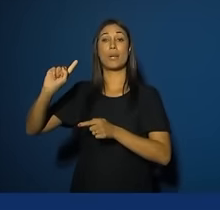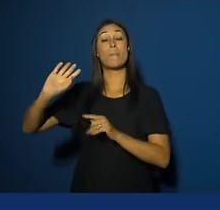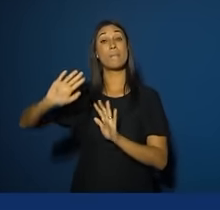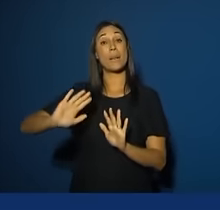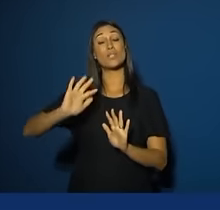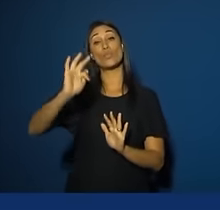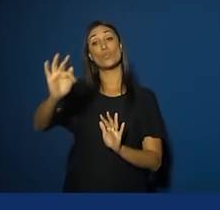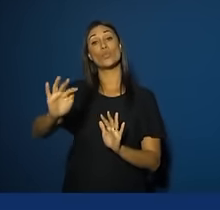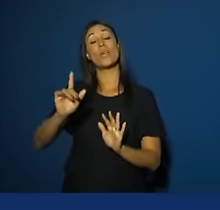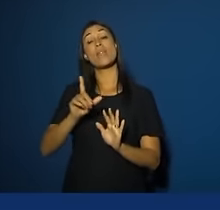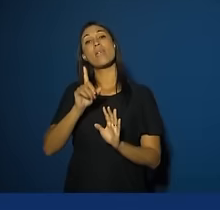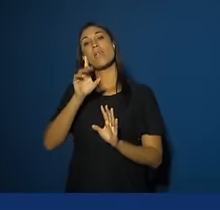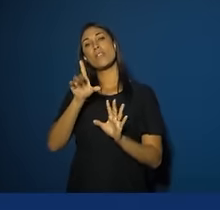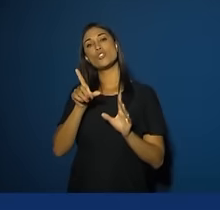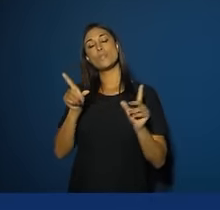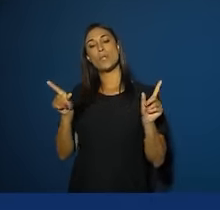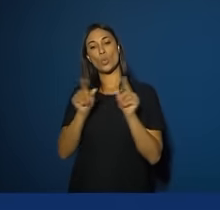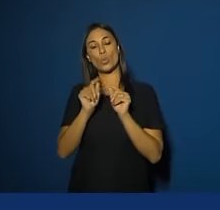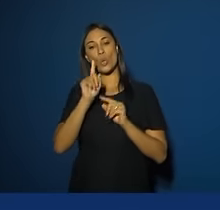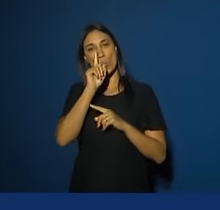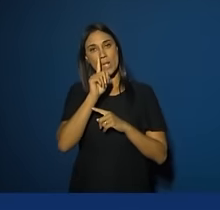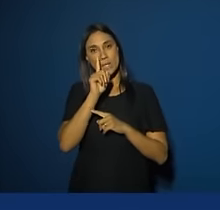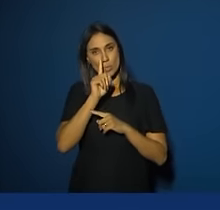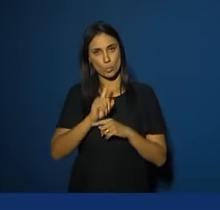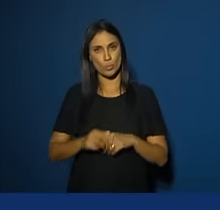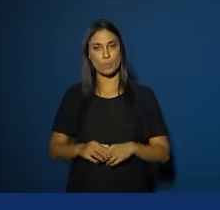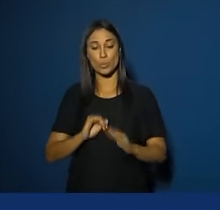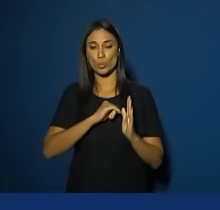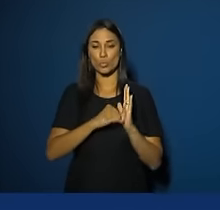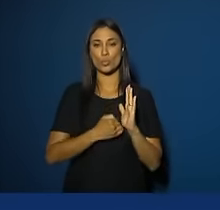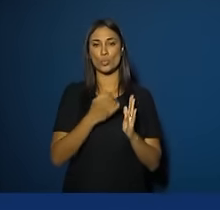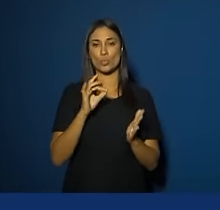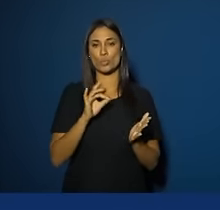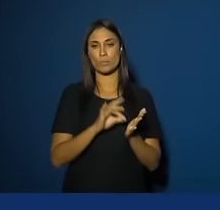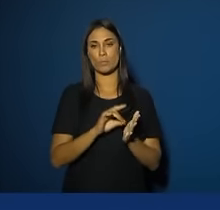mas também mitiga o risco do juro real nominal alto no Brasil.